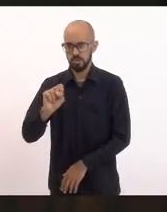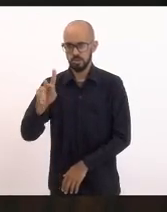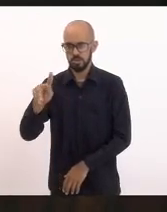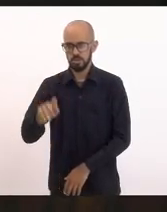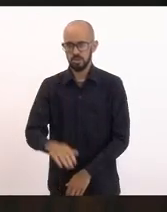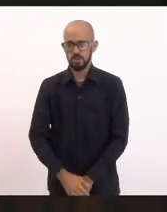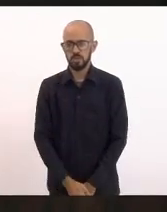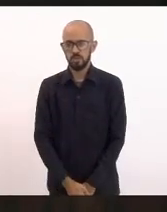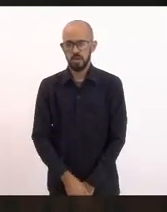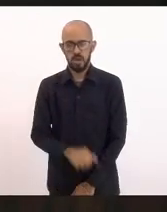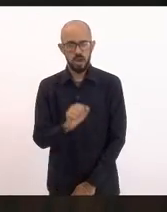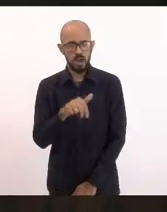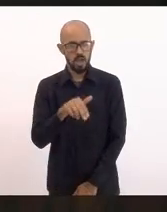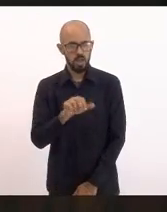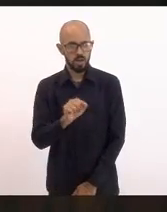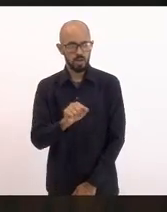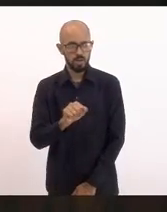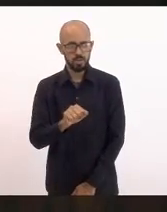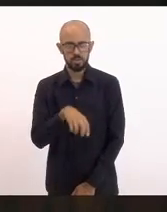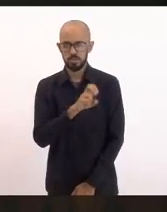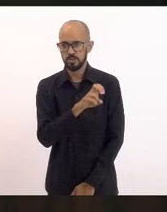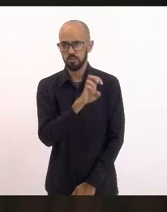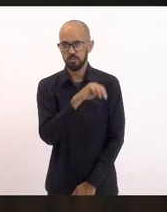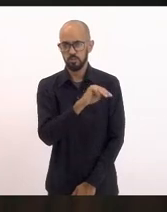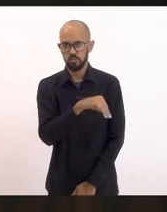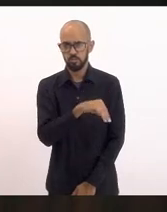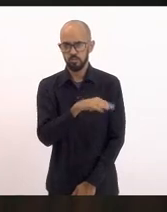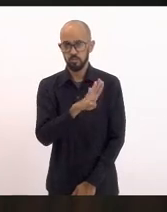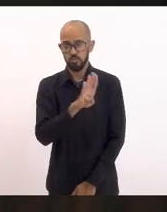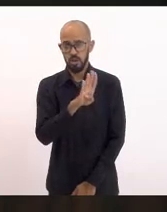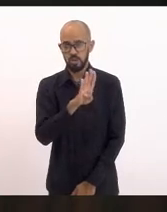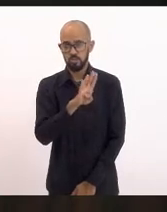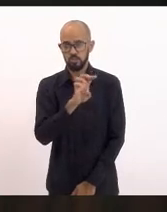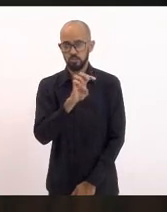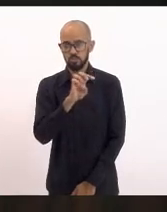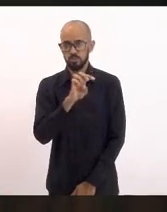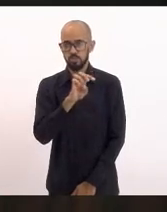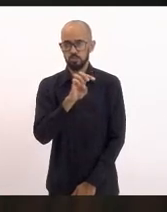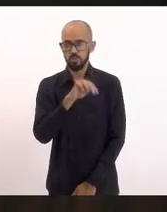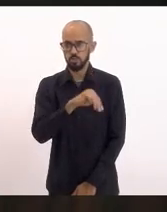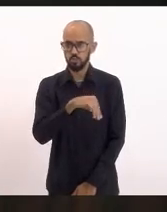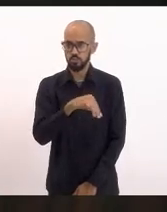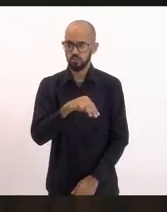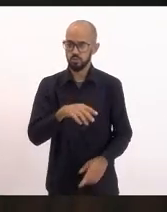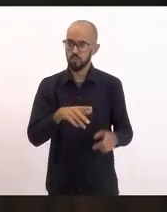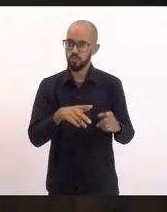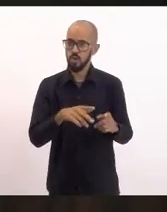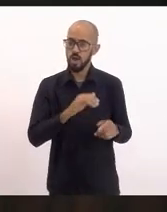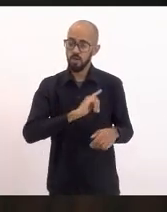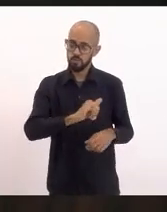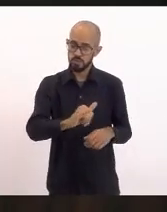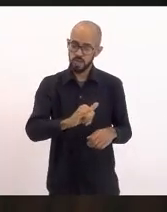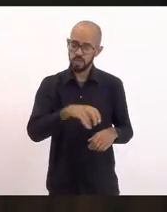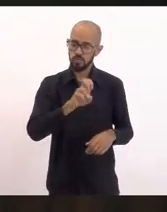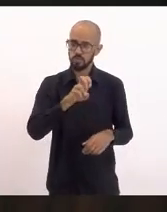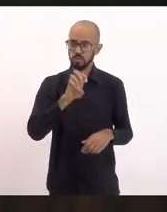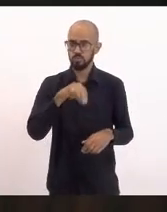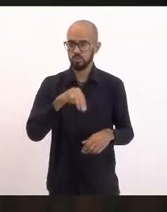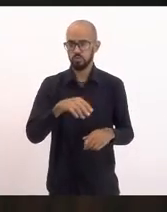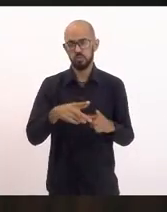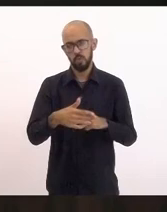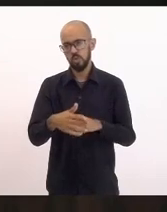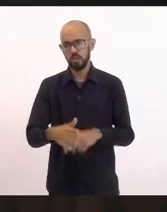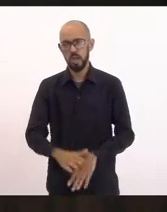favor, 5 minutos. No 4º minuto eu irei anunciar e vou cortar a palavra. Deputada Alana, por